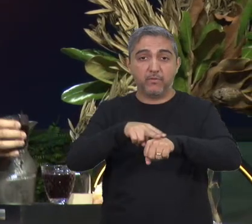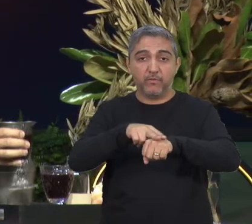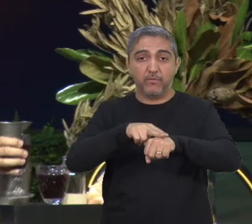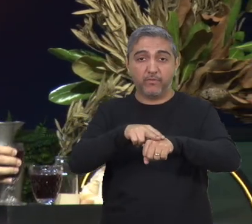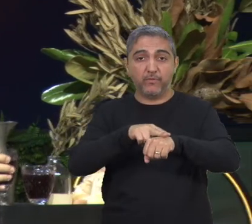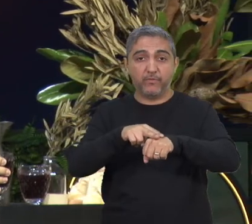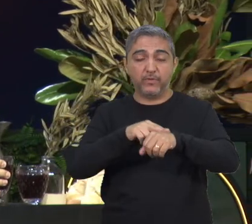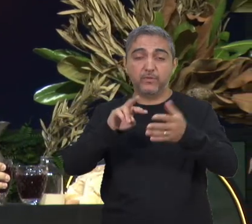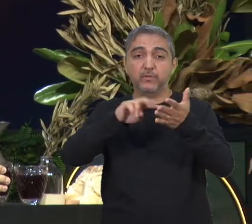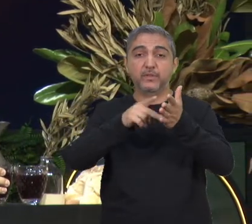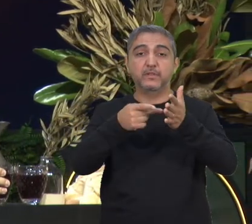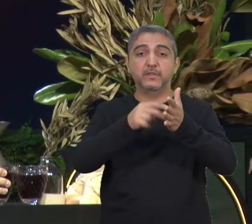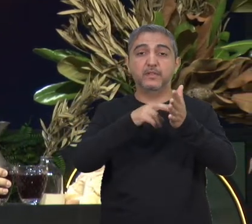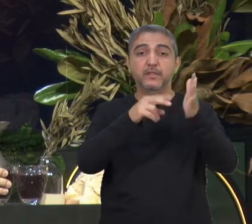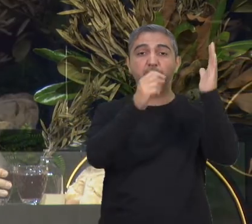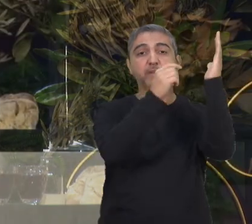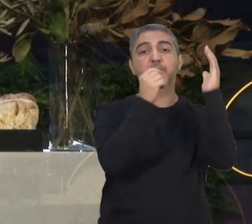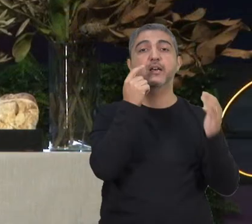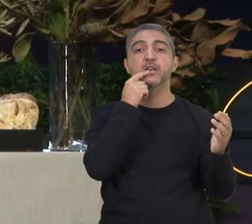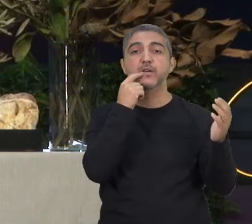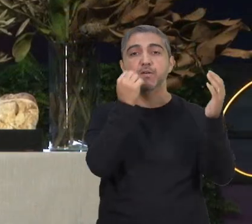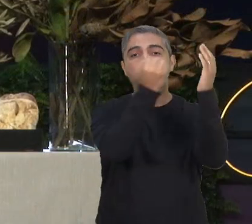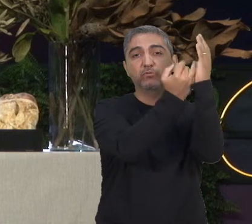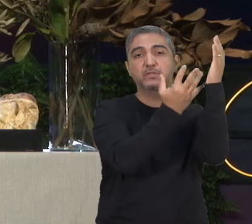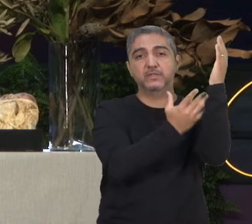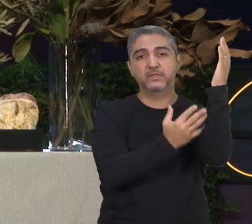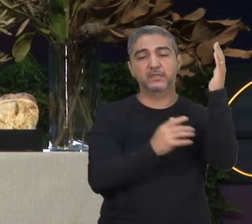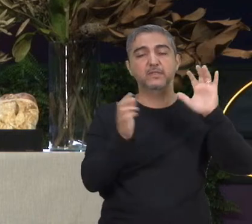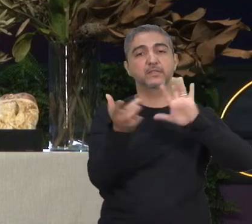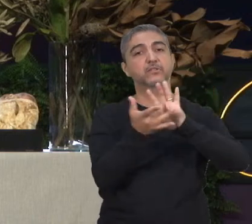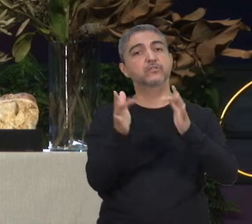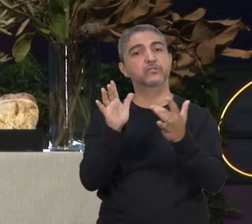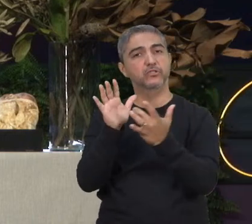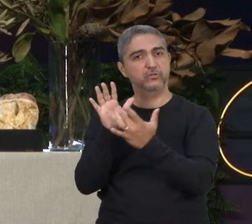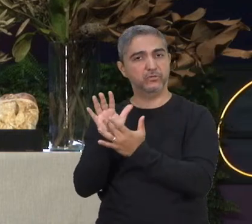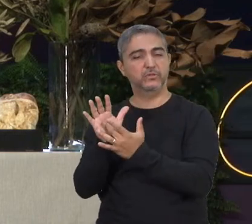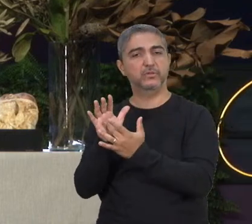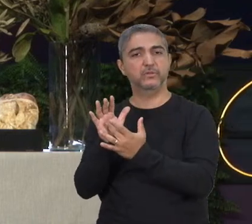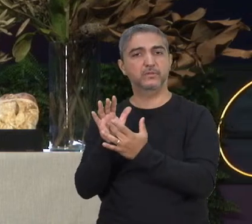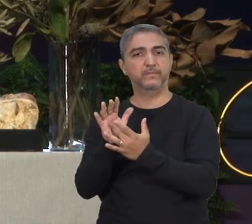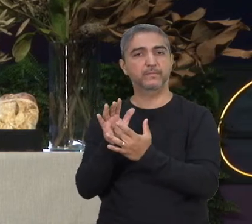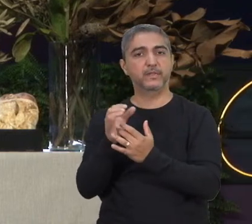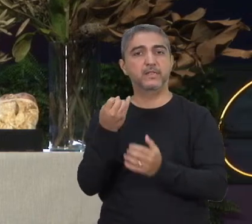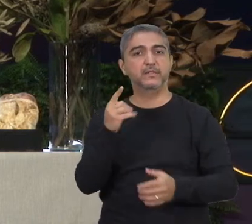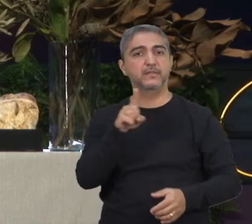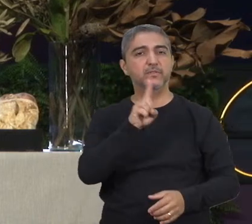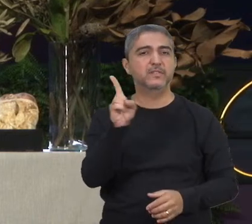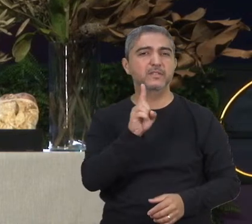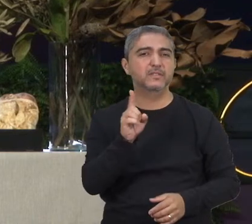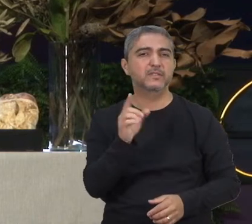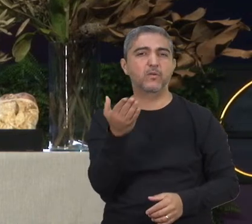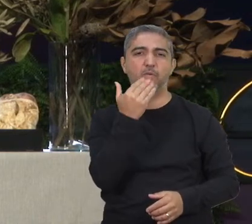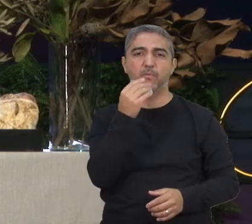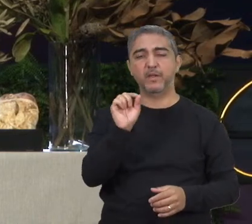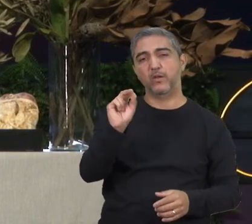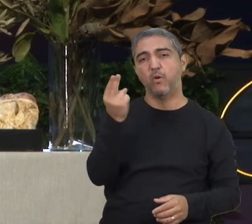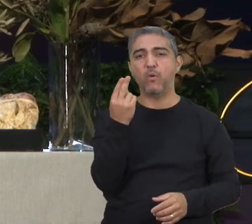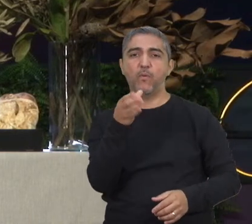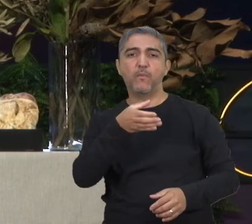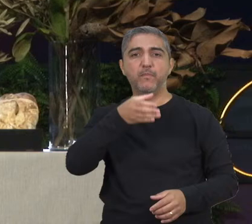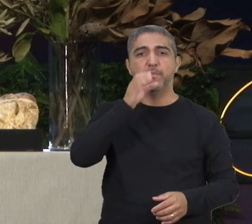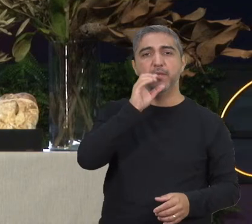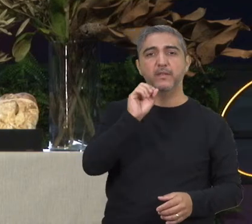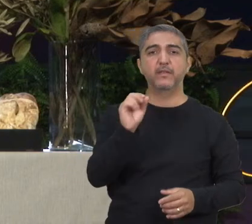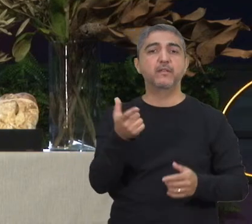representada pelo cálice e o vinho, vocês não terão vida em si